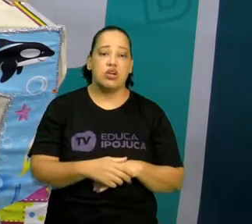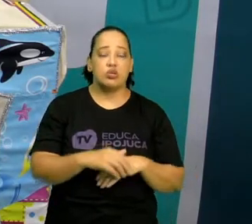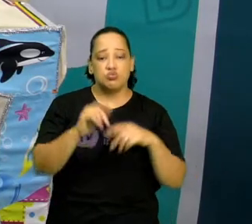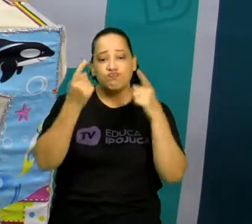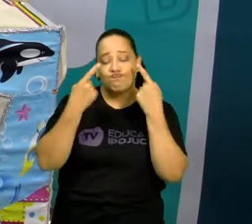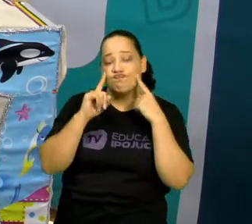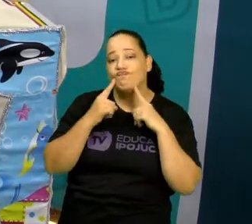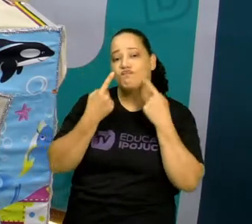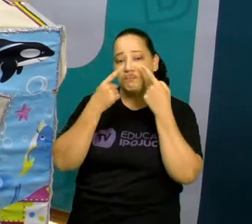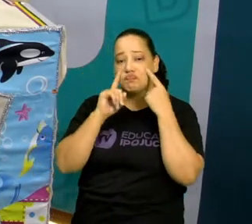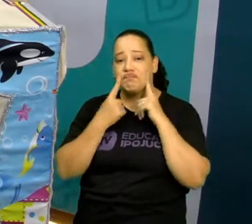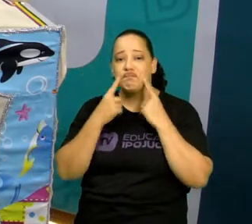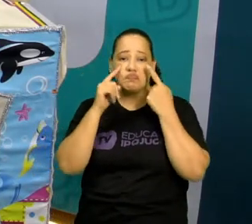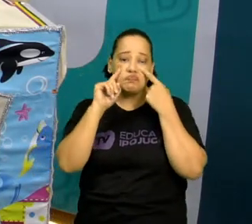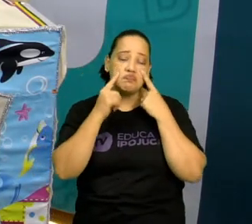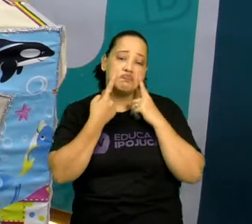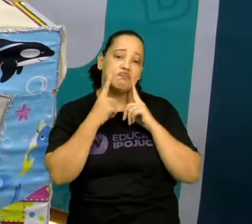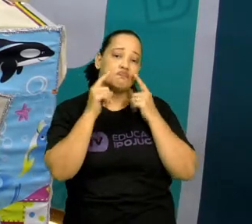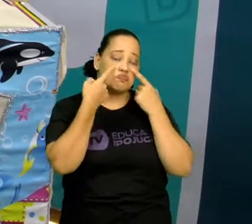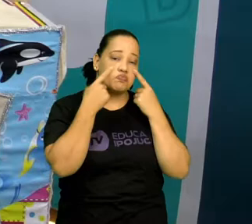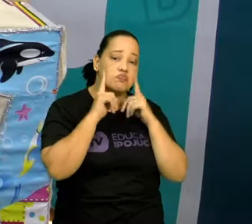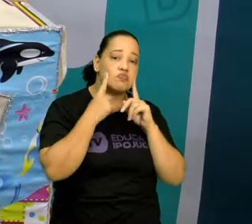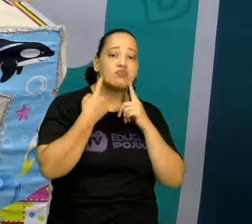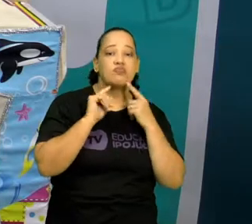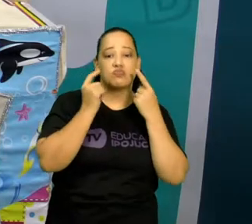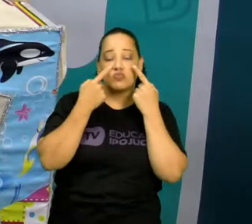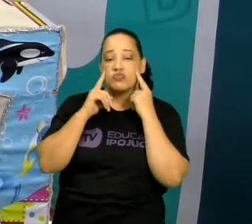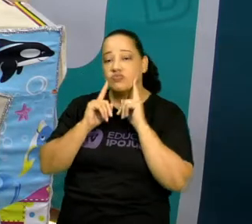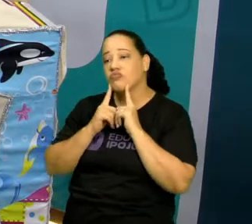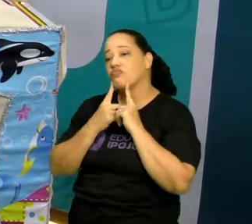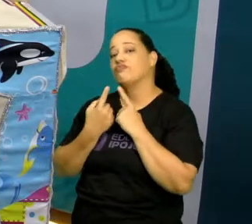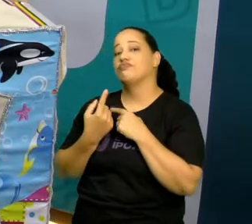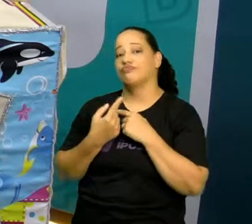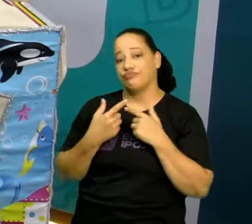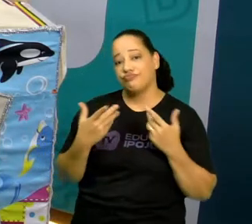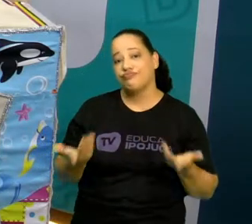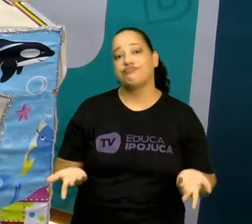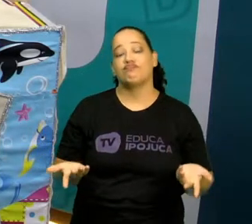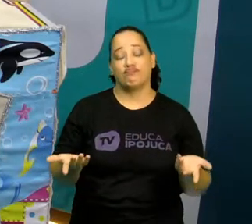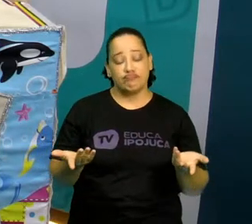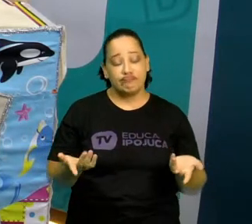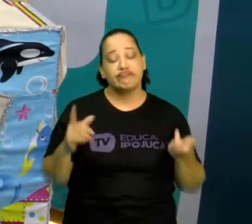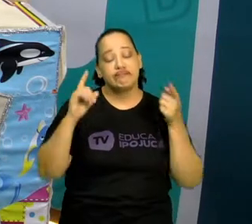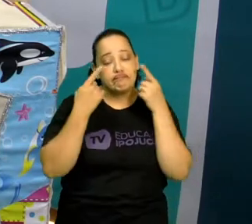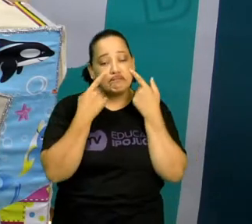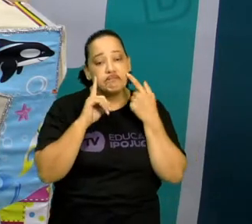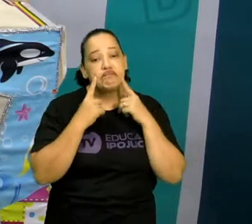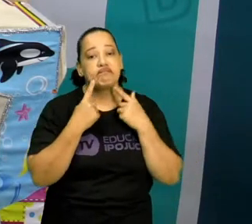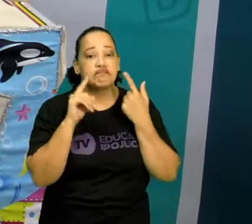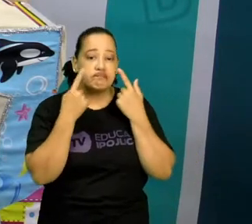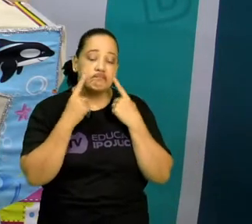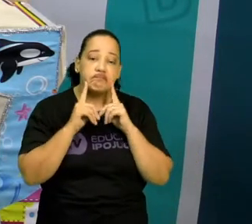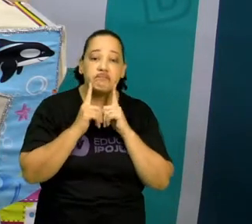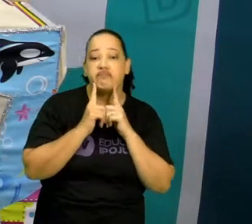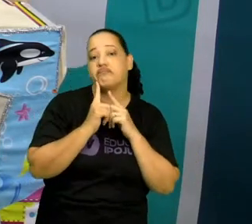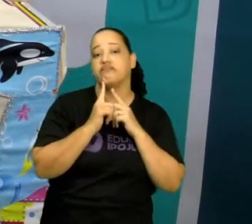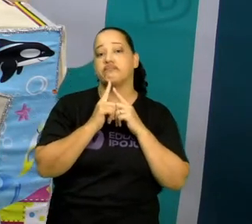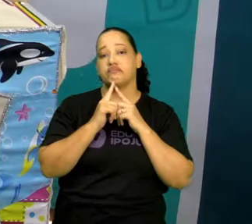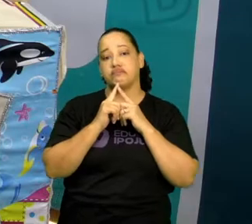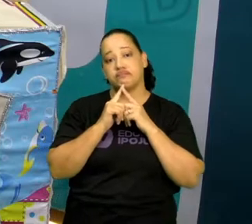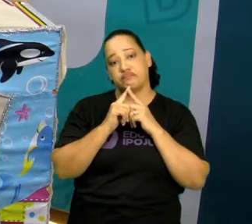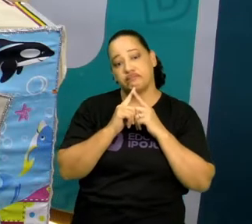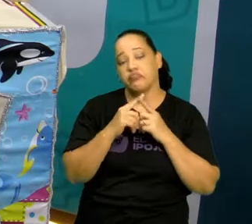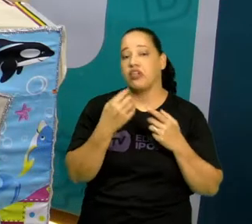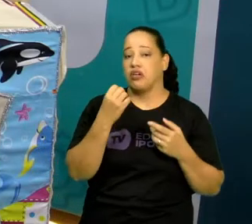tanto, chorou tanto. E não teve jeito, crianças. Foi embora. E foi embora. Levou